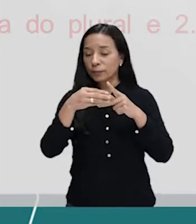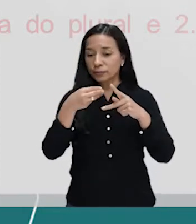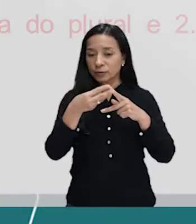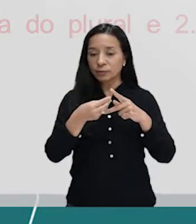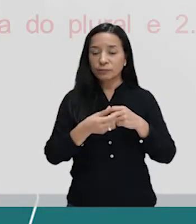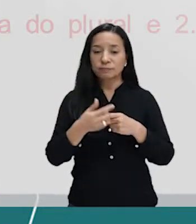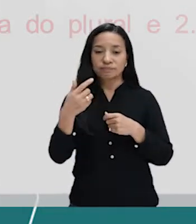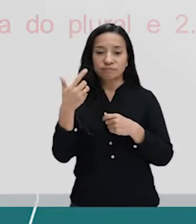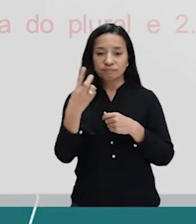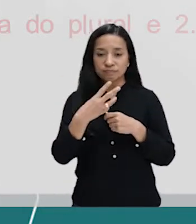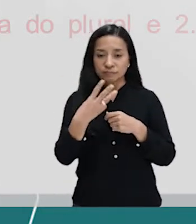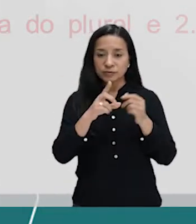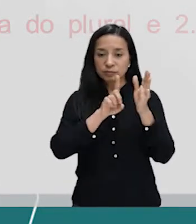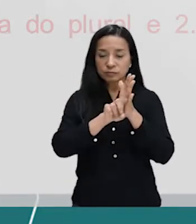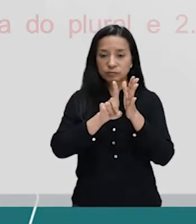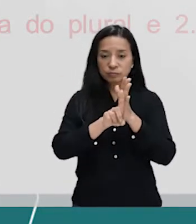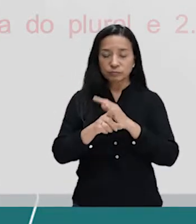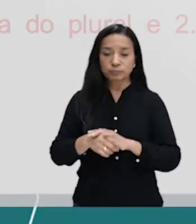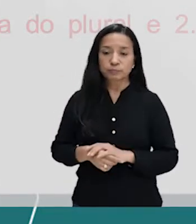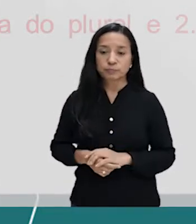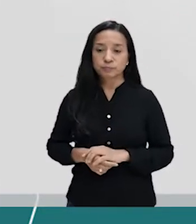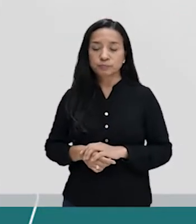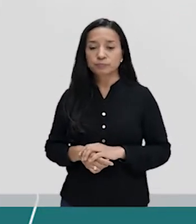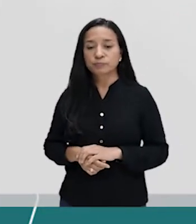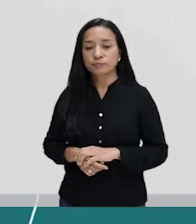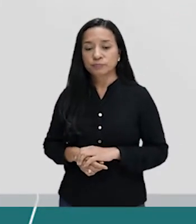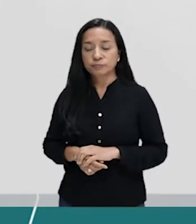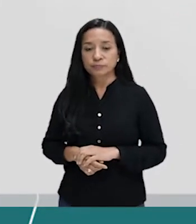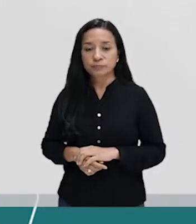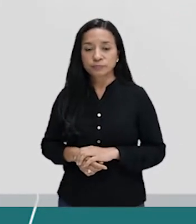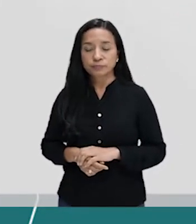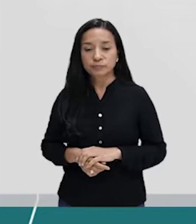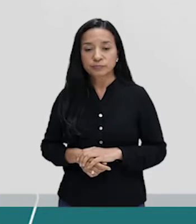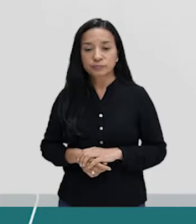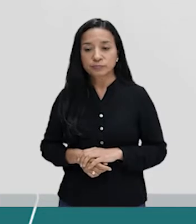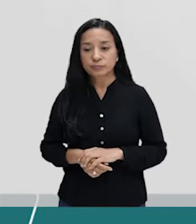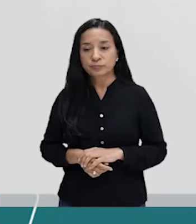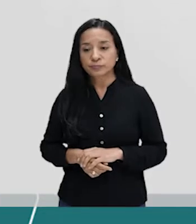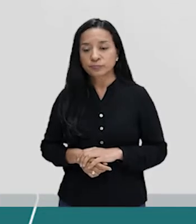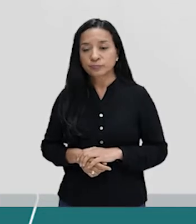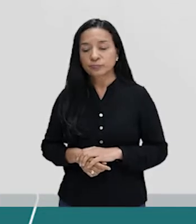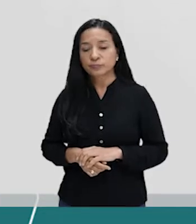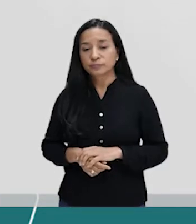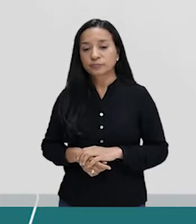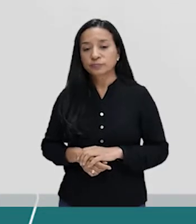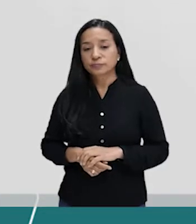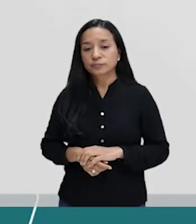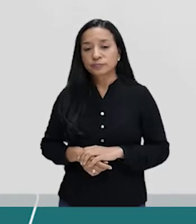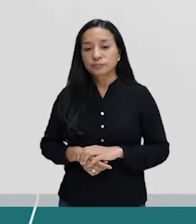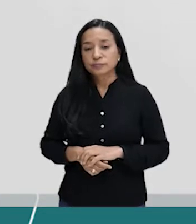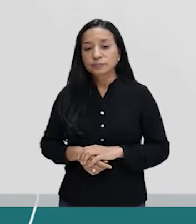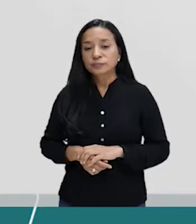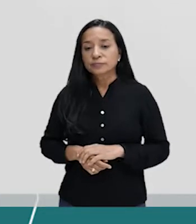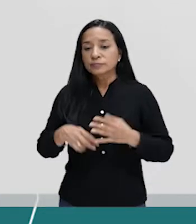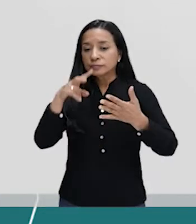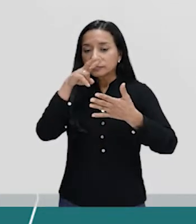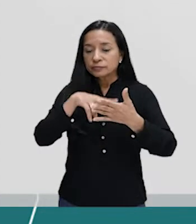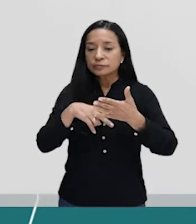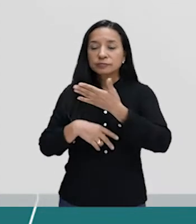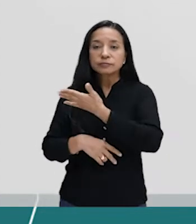Terceira questão. Assinale o item que completa convenientemente as lacunas do trecho. A